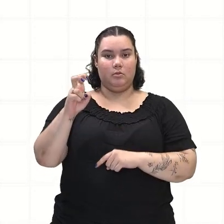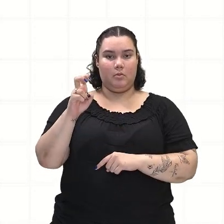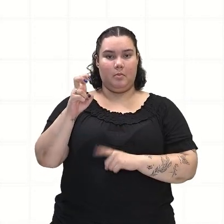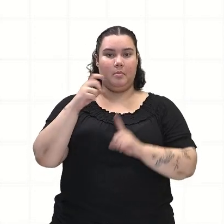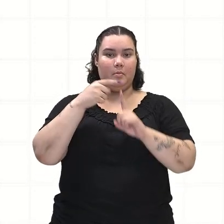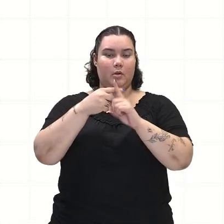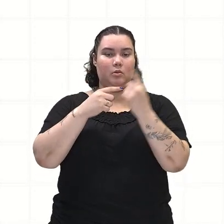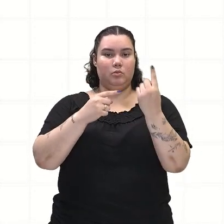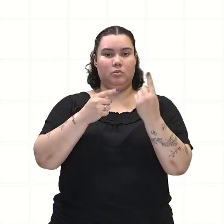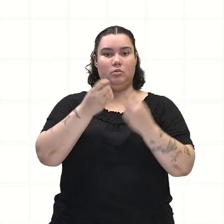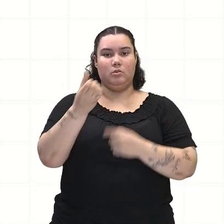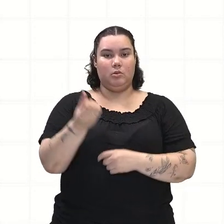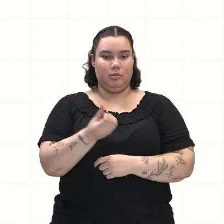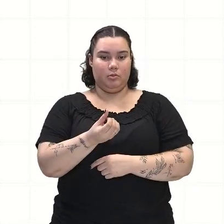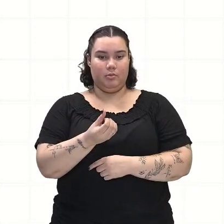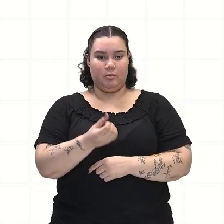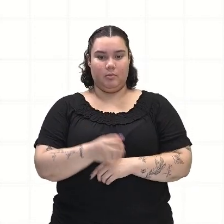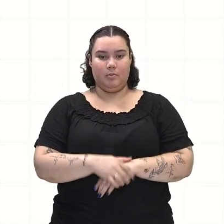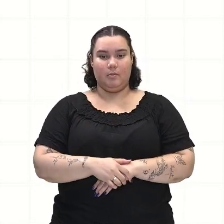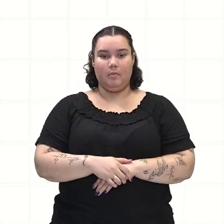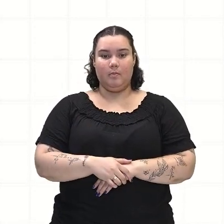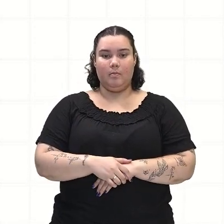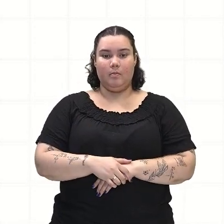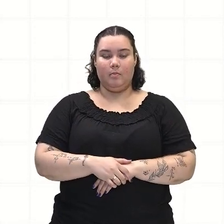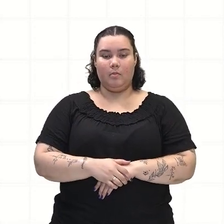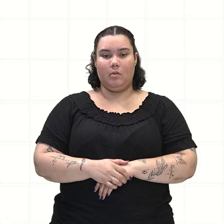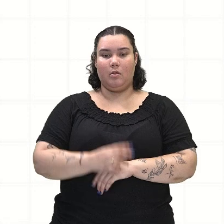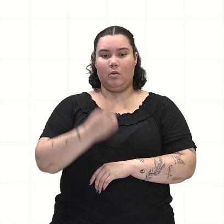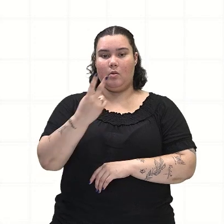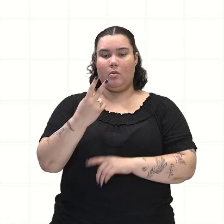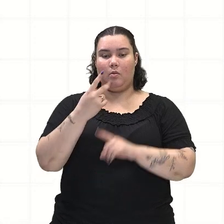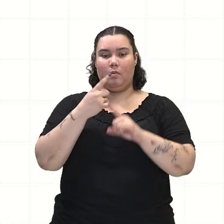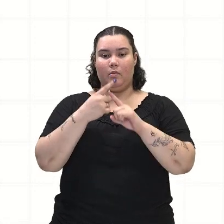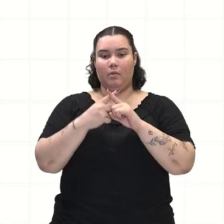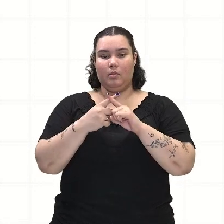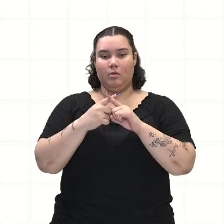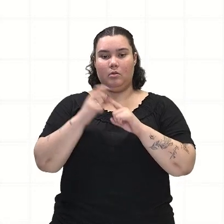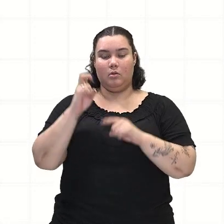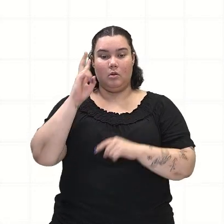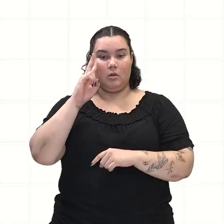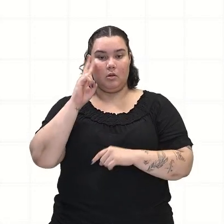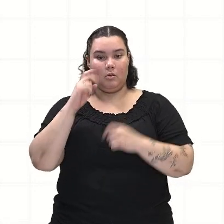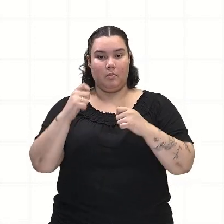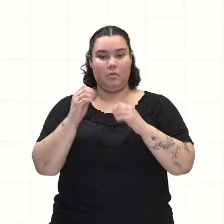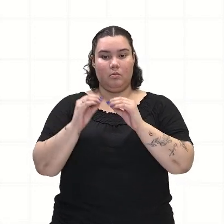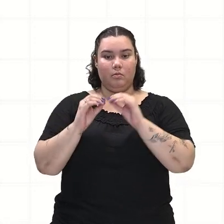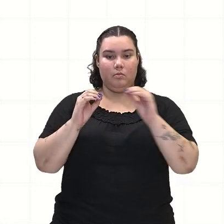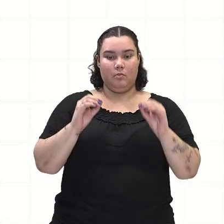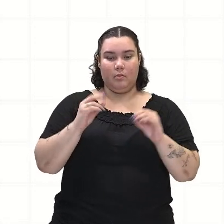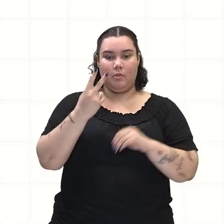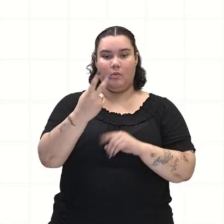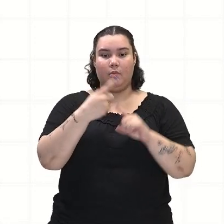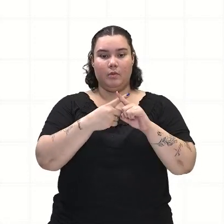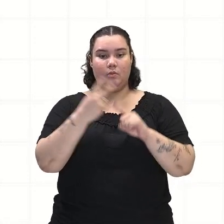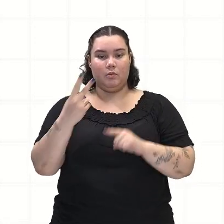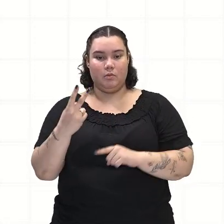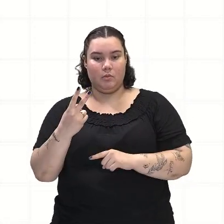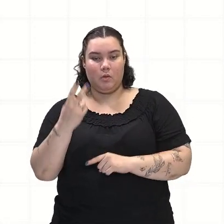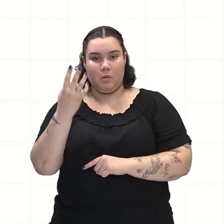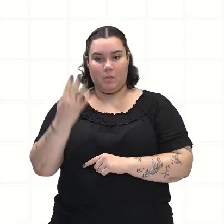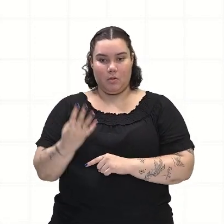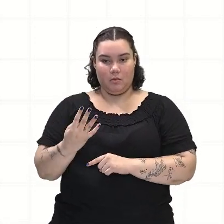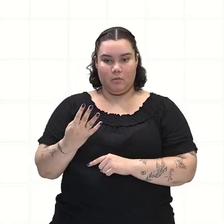5 com 1 que subiu, 6. Agora, 2 vezes 5. Lembra que eu tenho que pular uma casa. Ó. 2 vezes 2,